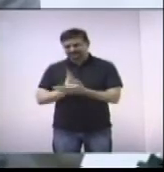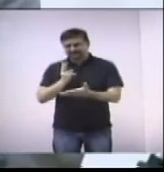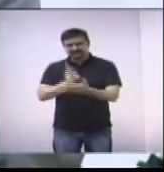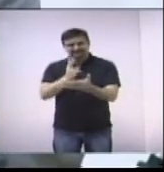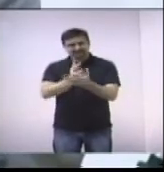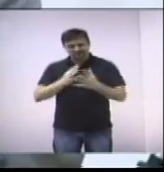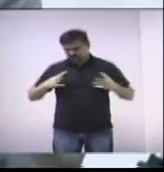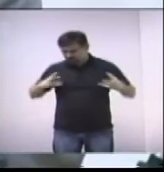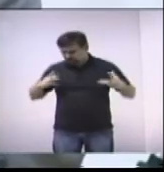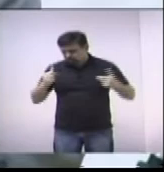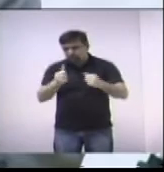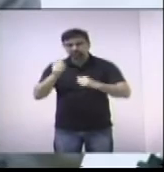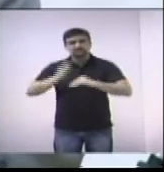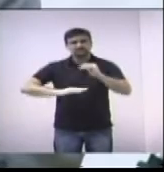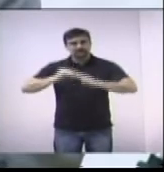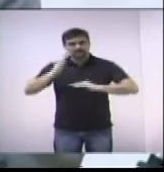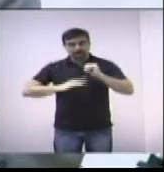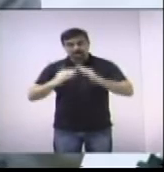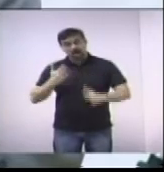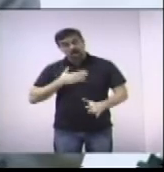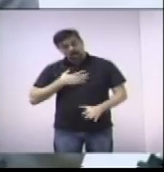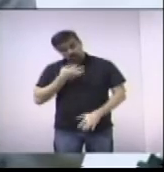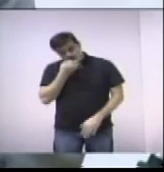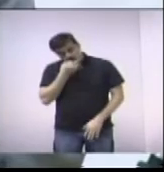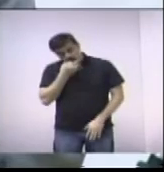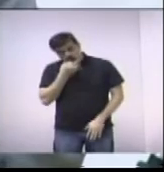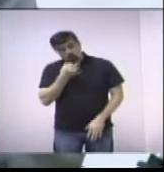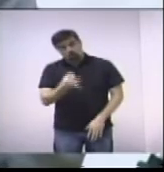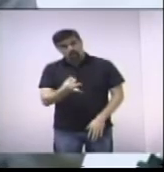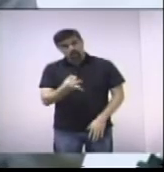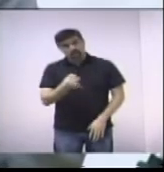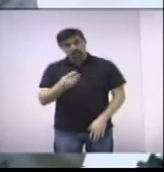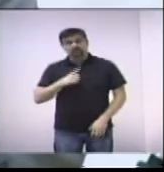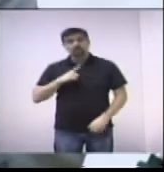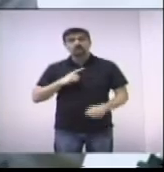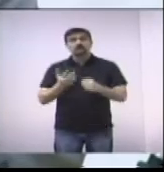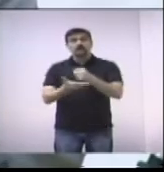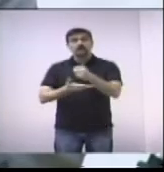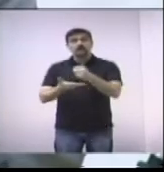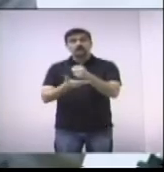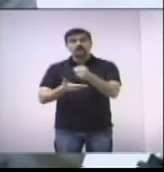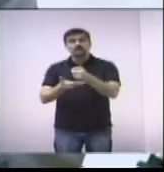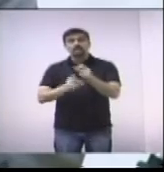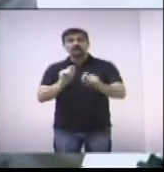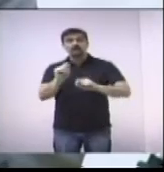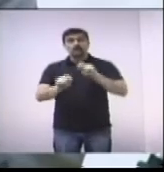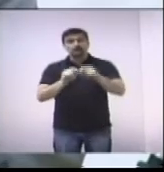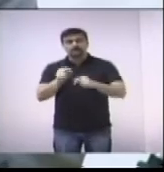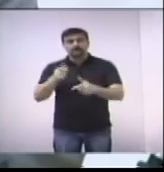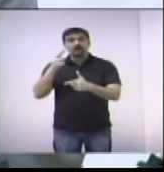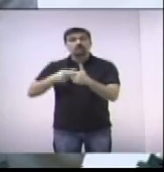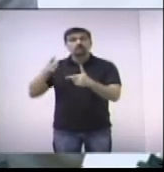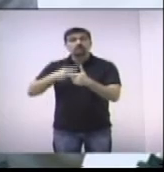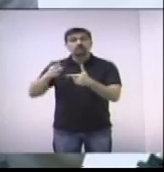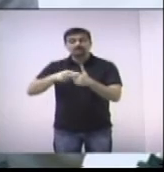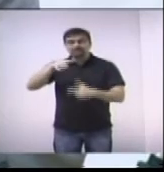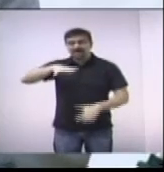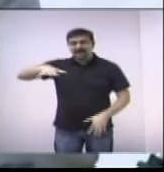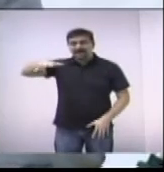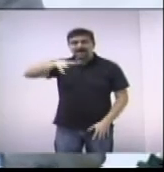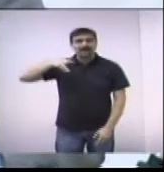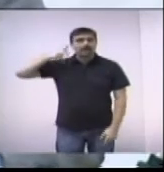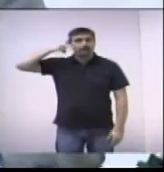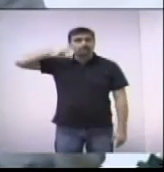absolutamente tudo, na minha modesta convicção, baseada nos problemas políticos